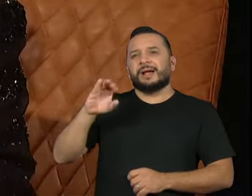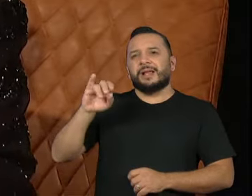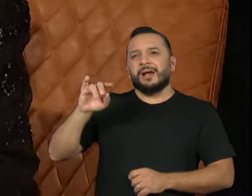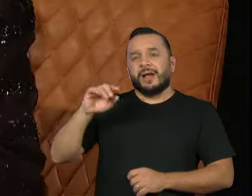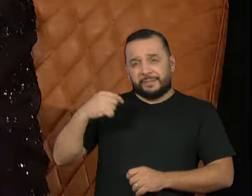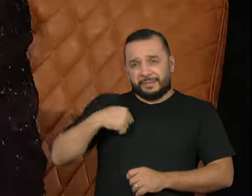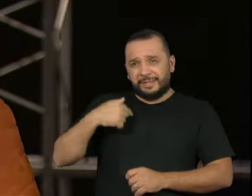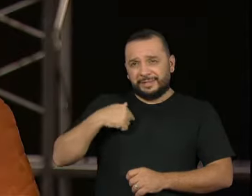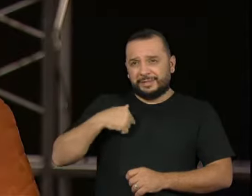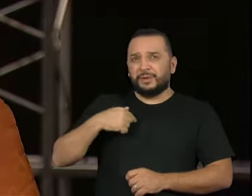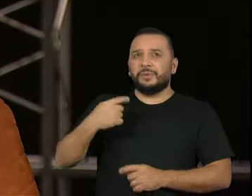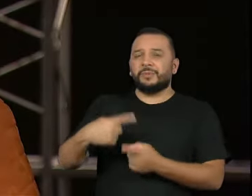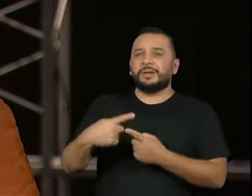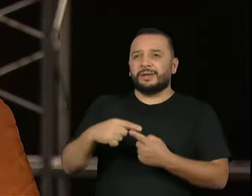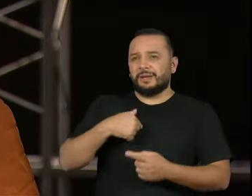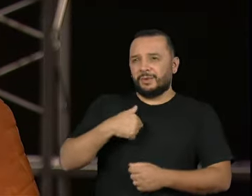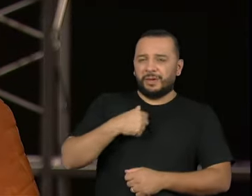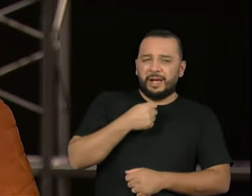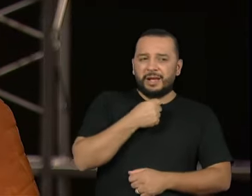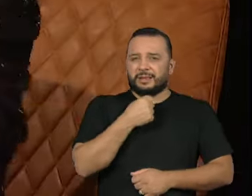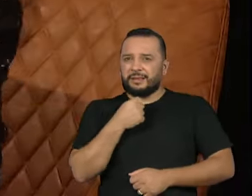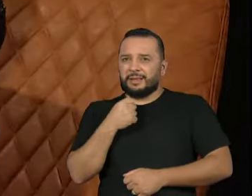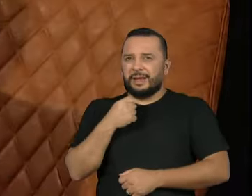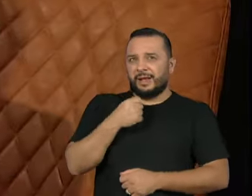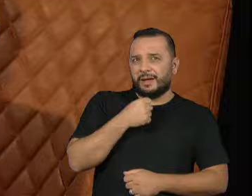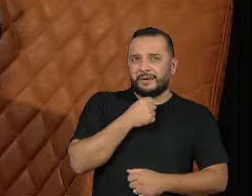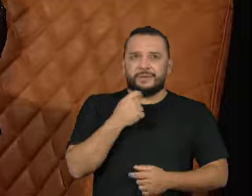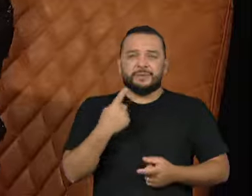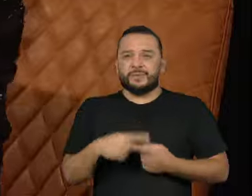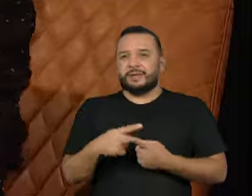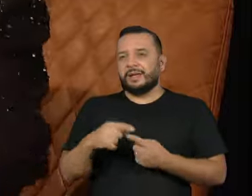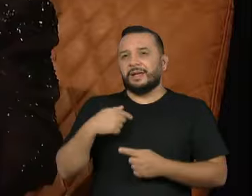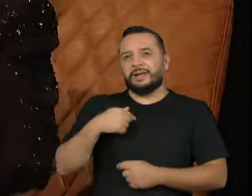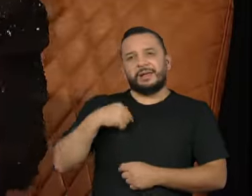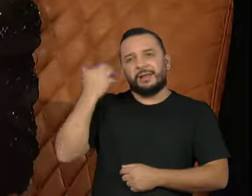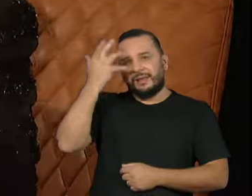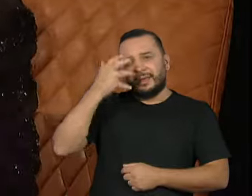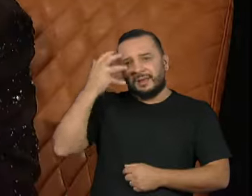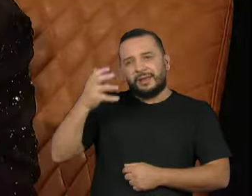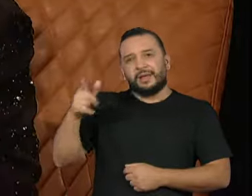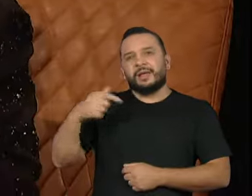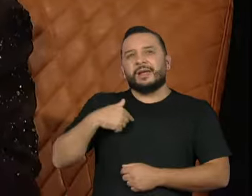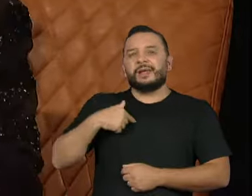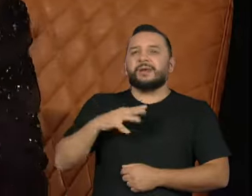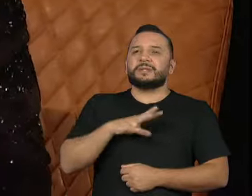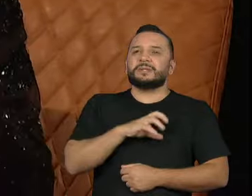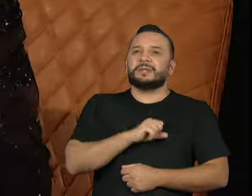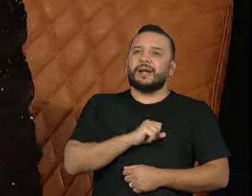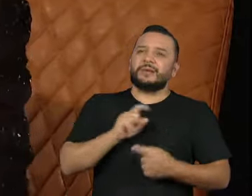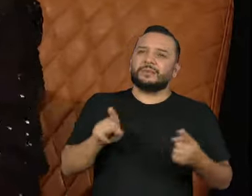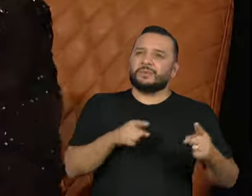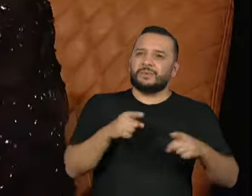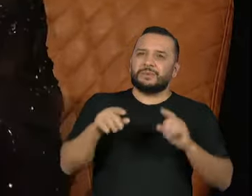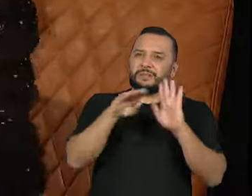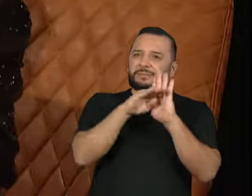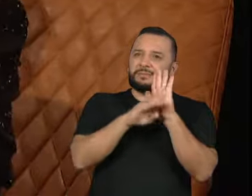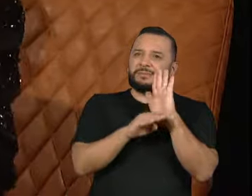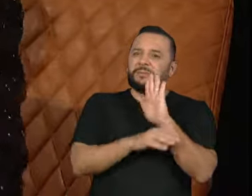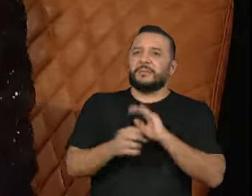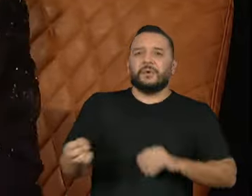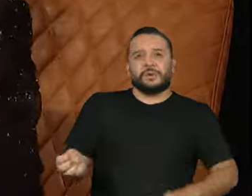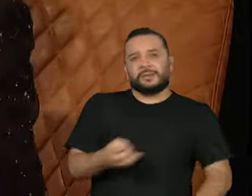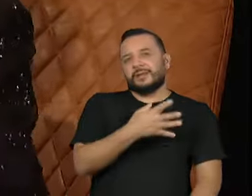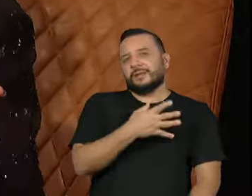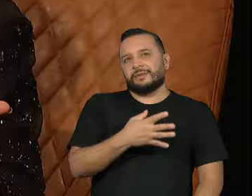cantora, pelo que eu cantava, que enlouquecia muito ele. Ele adorava aquele repertório moderno. Talvez daí, e